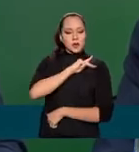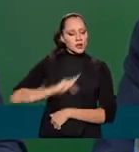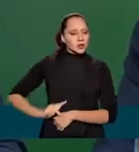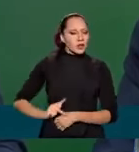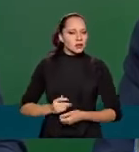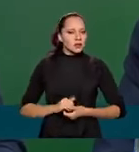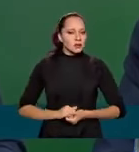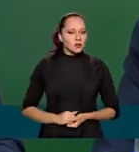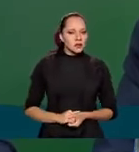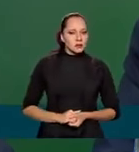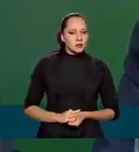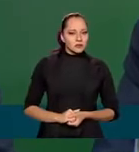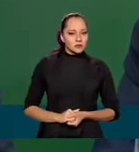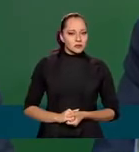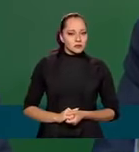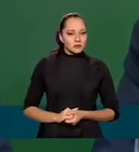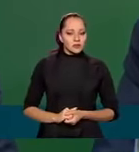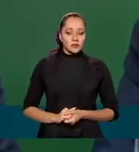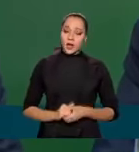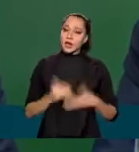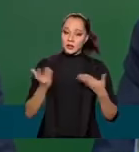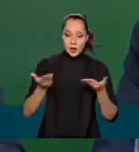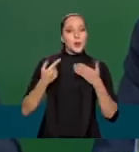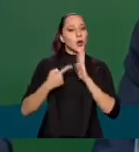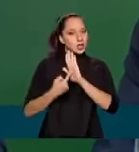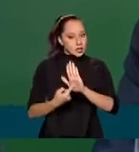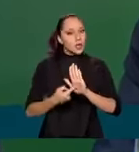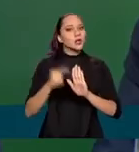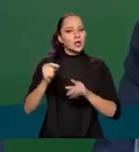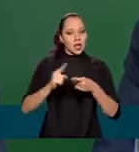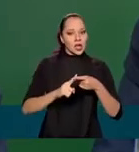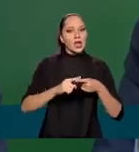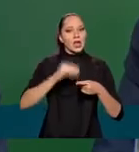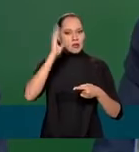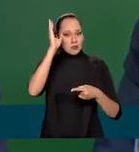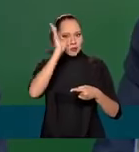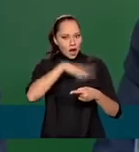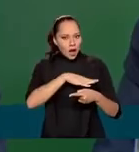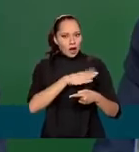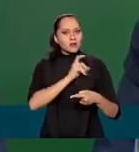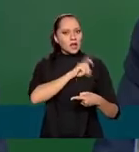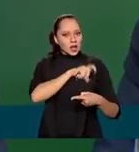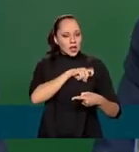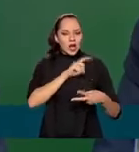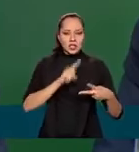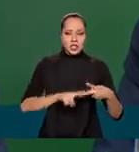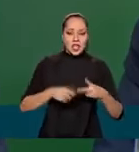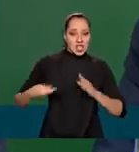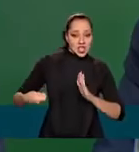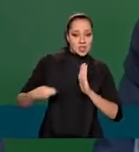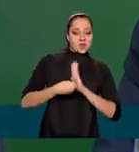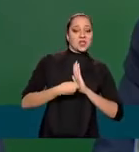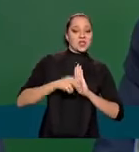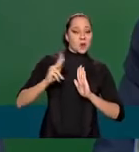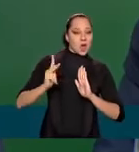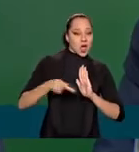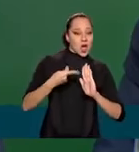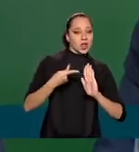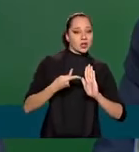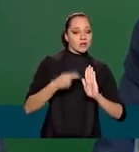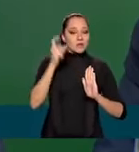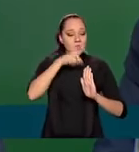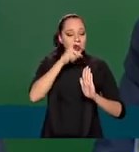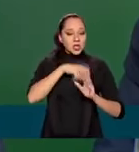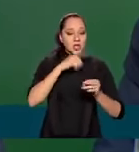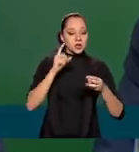da República e caracterizando claramente a fé a denunciação caluniosa